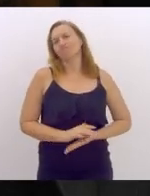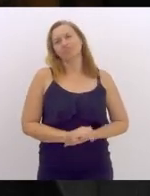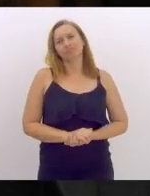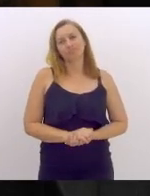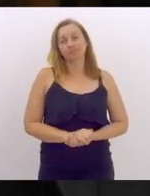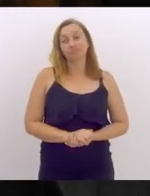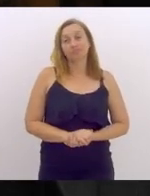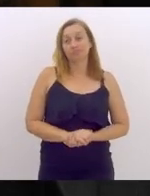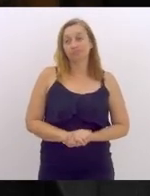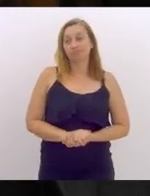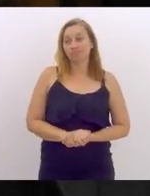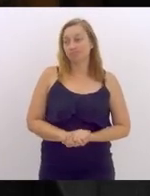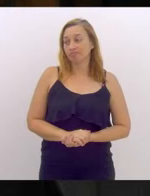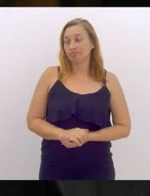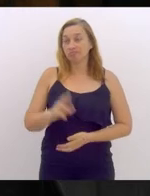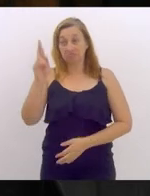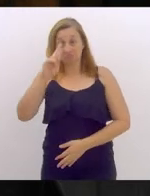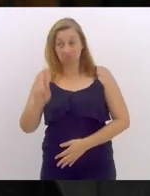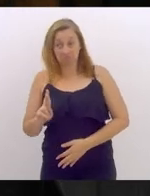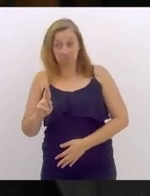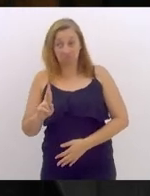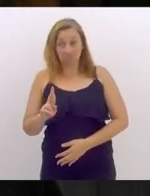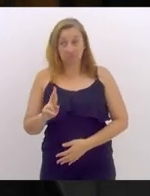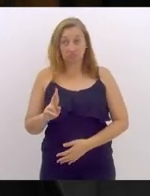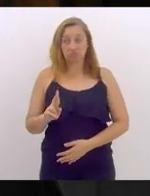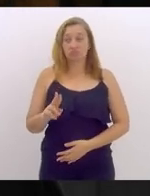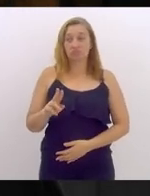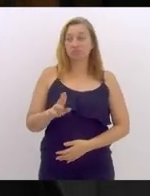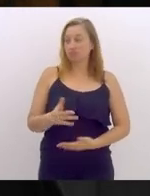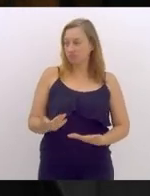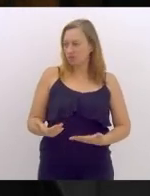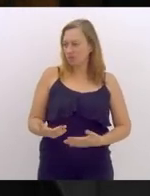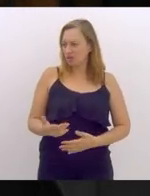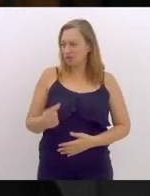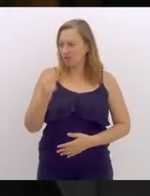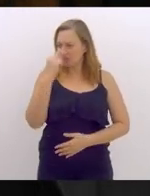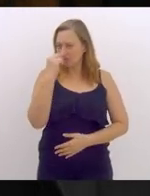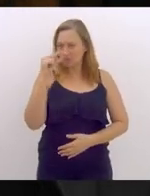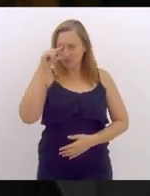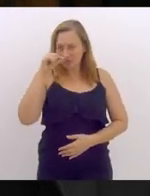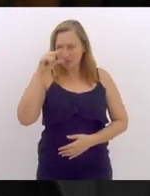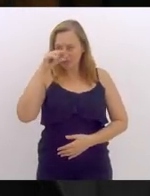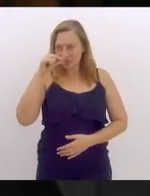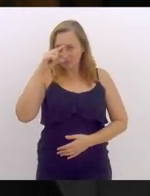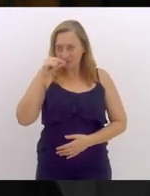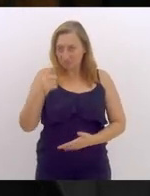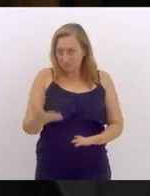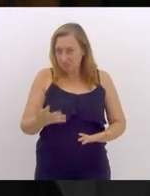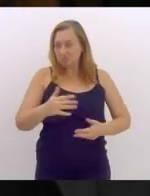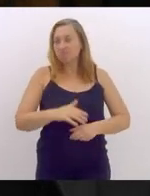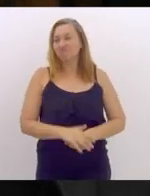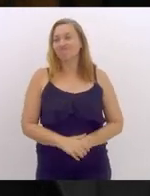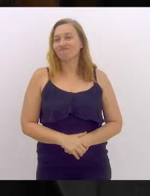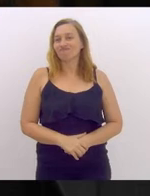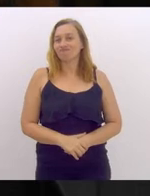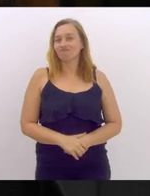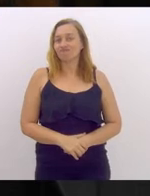que a Rússia de Putin de uma maneira absolutamente